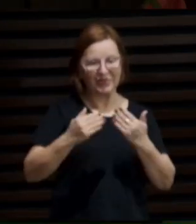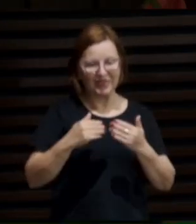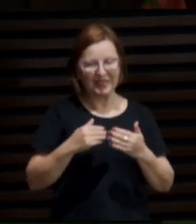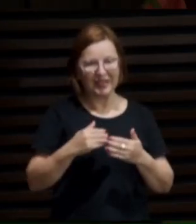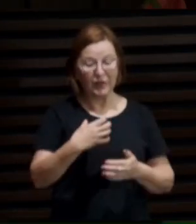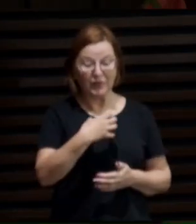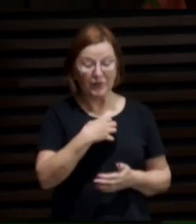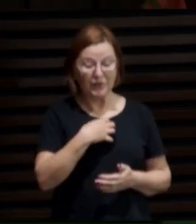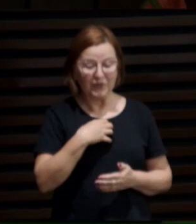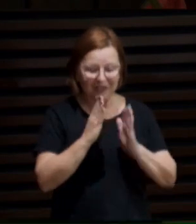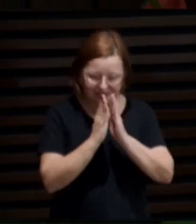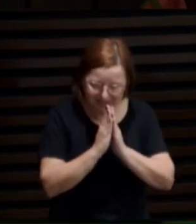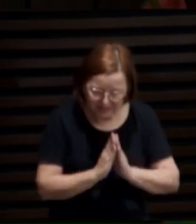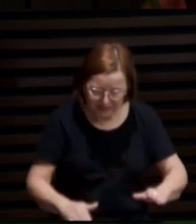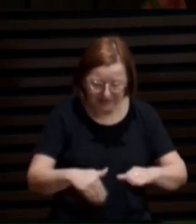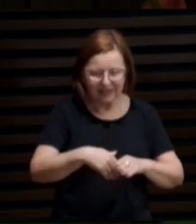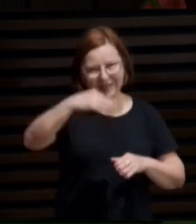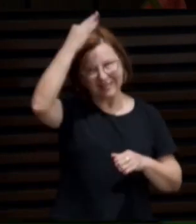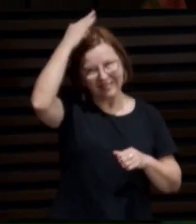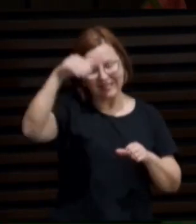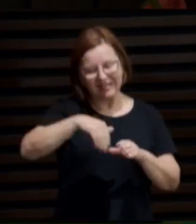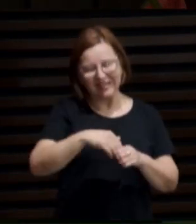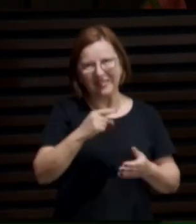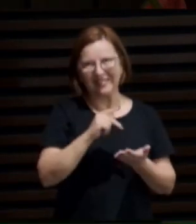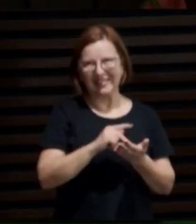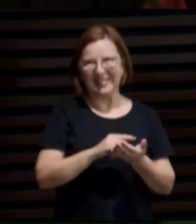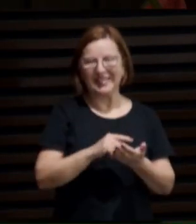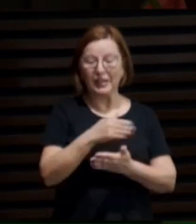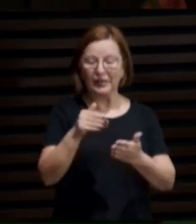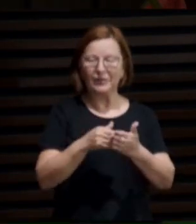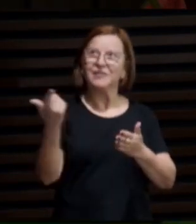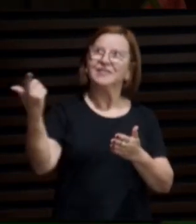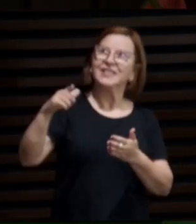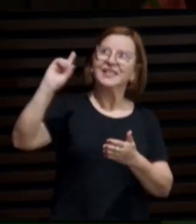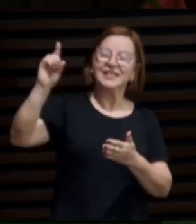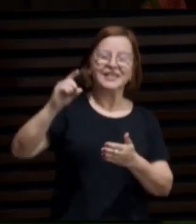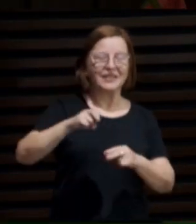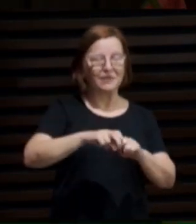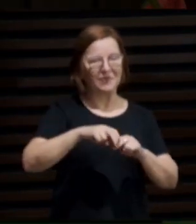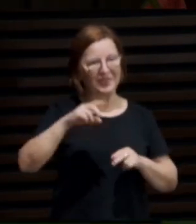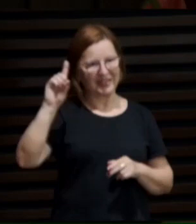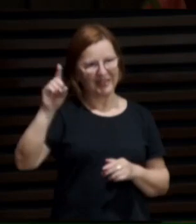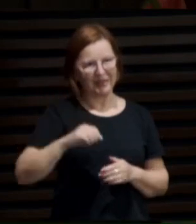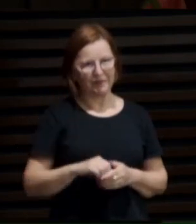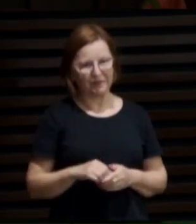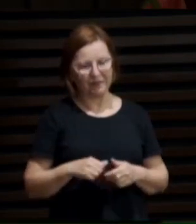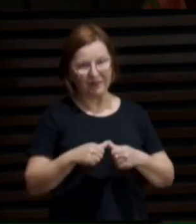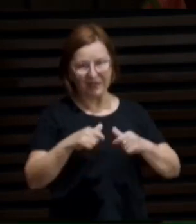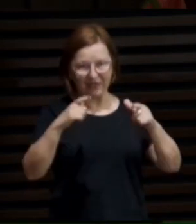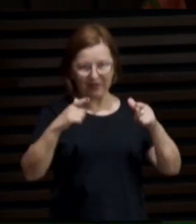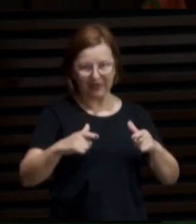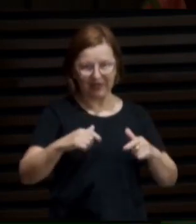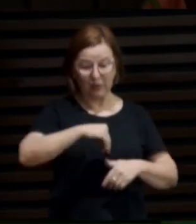em espírito e em verdade. É tudo dEle, é por Ele e para Ele. E esse lugar, o Monte Moriá,